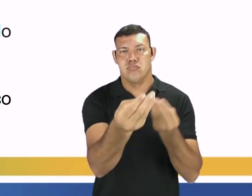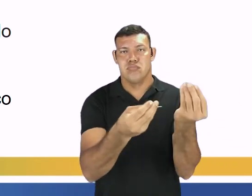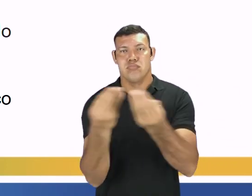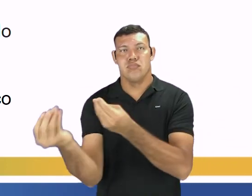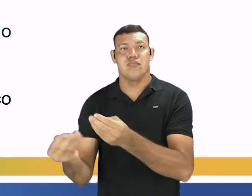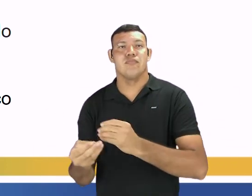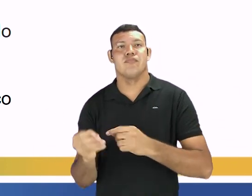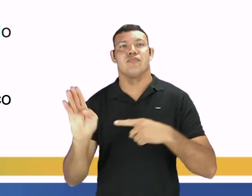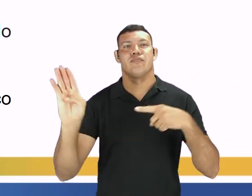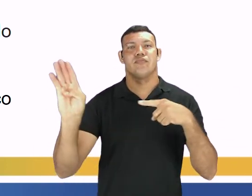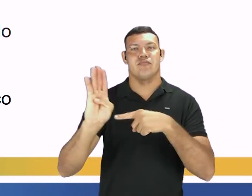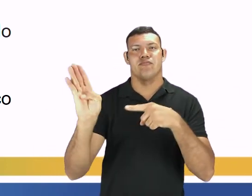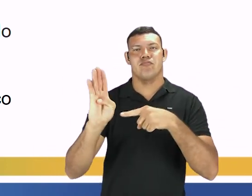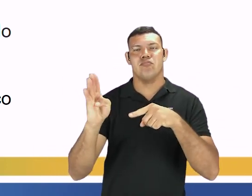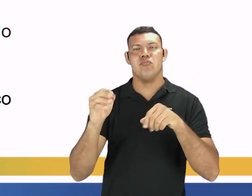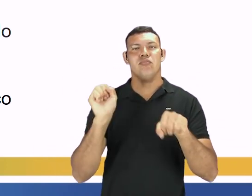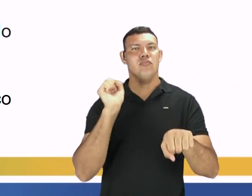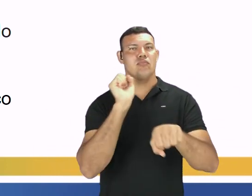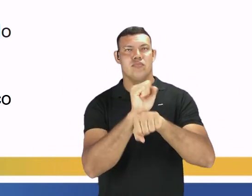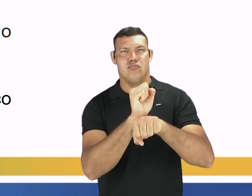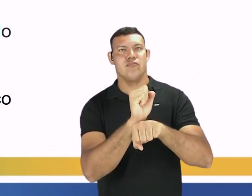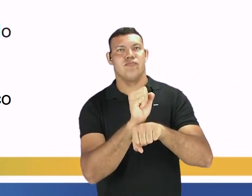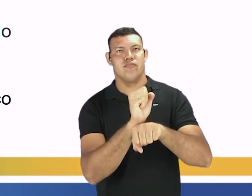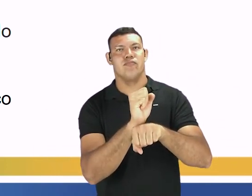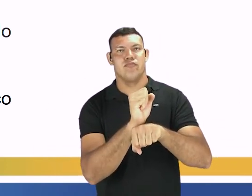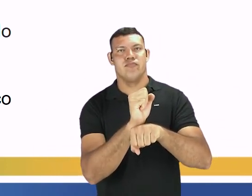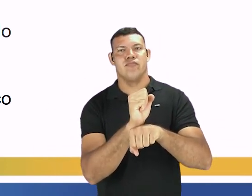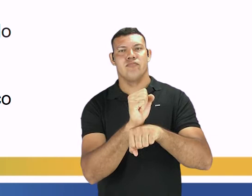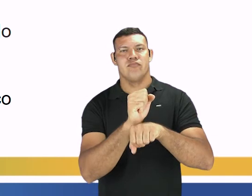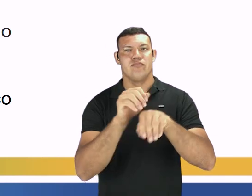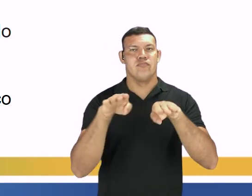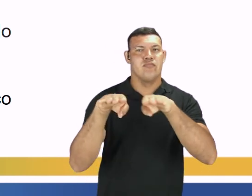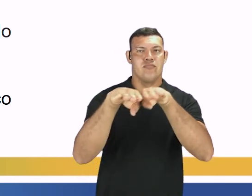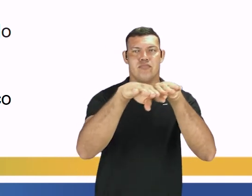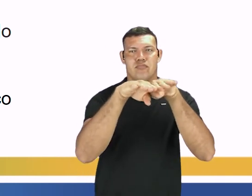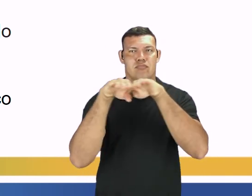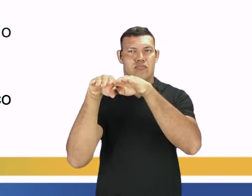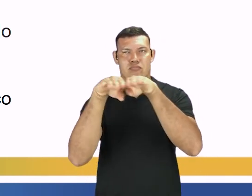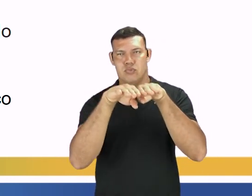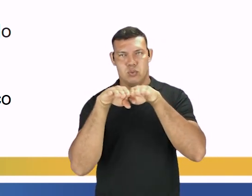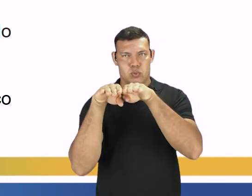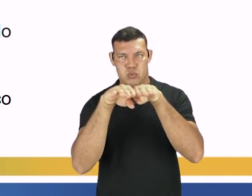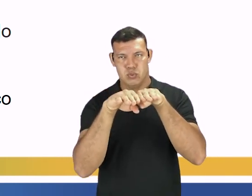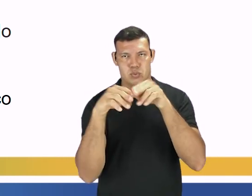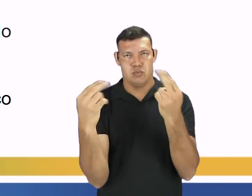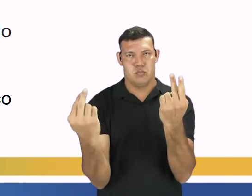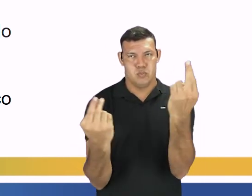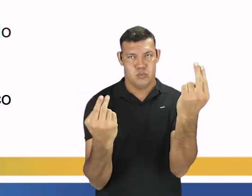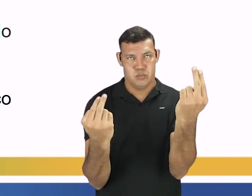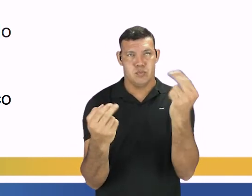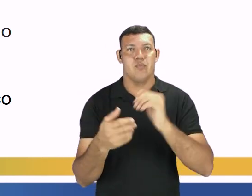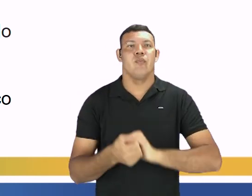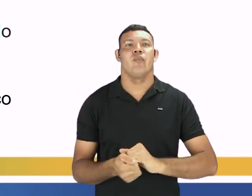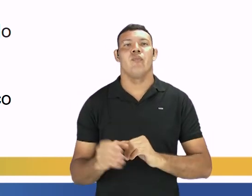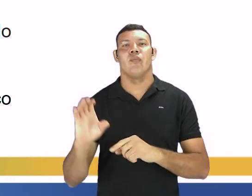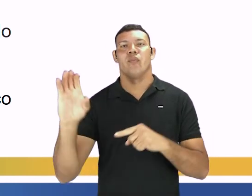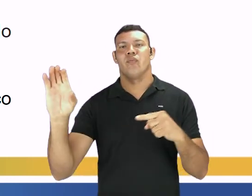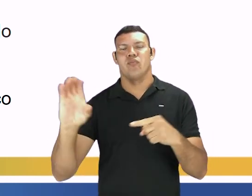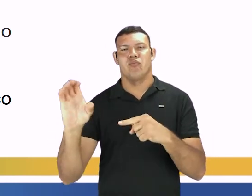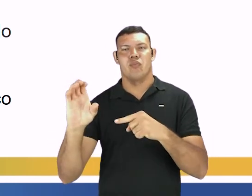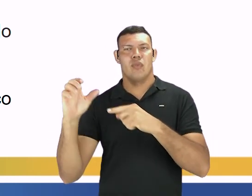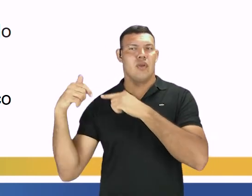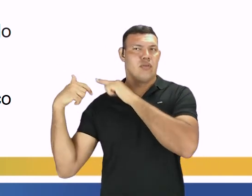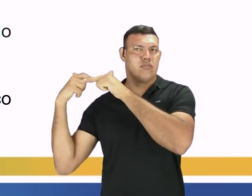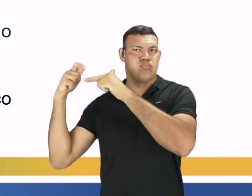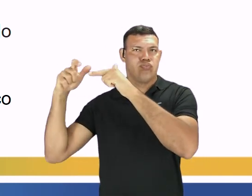B. Estagnada, com uma relativa harmonia entre as classes. C. Tradicional,